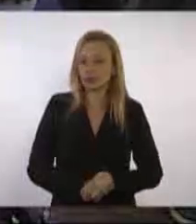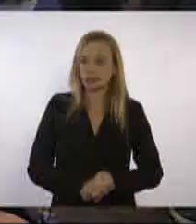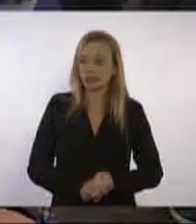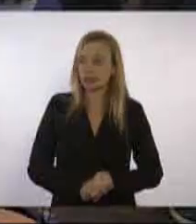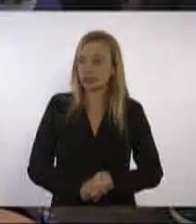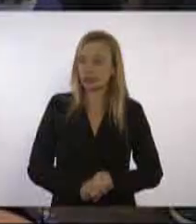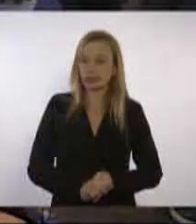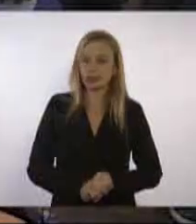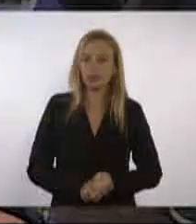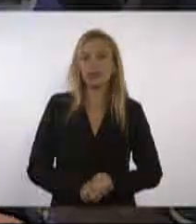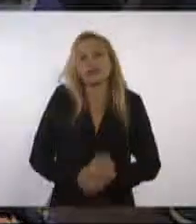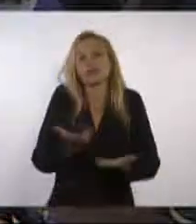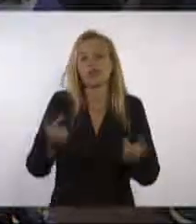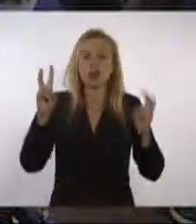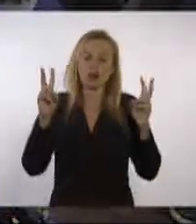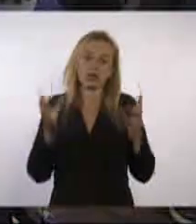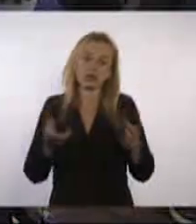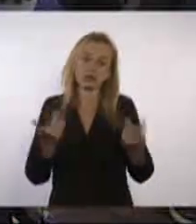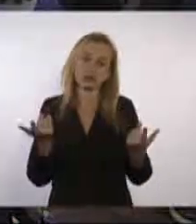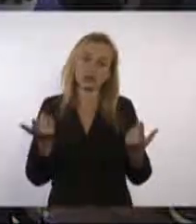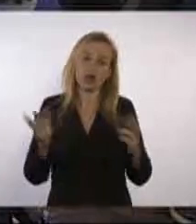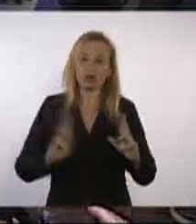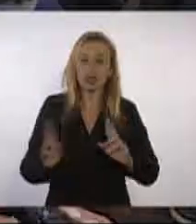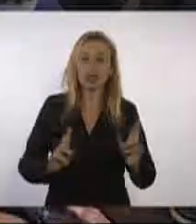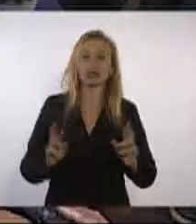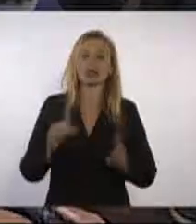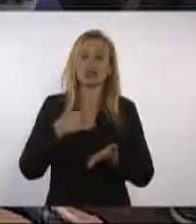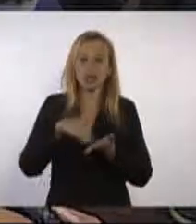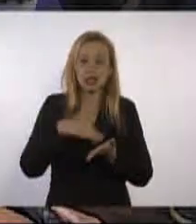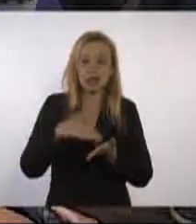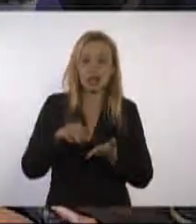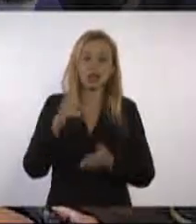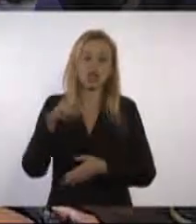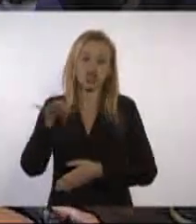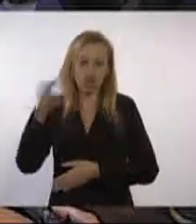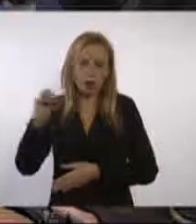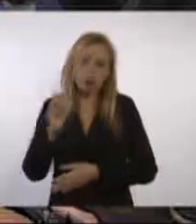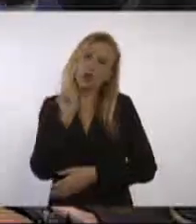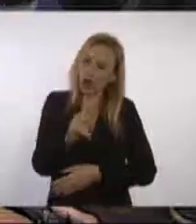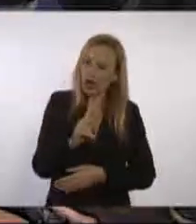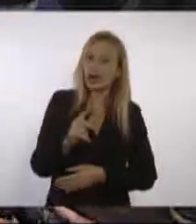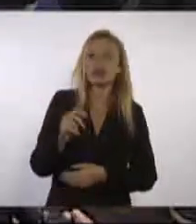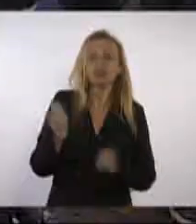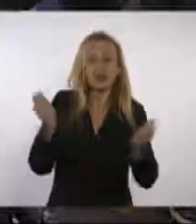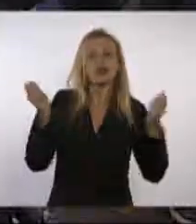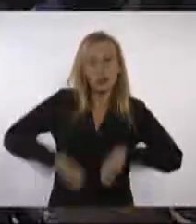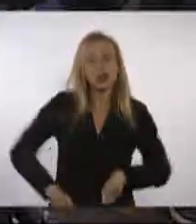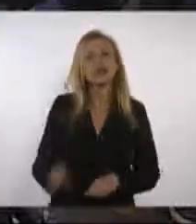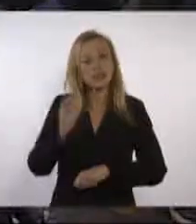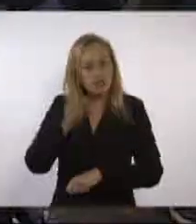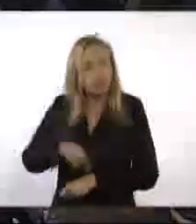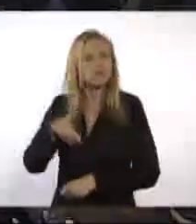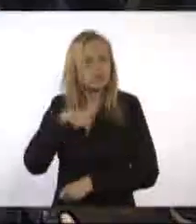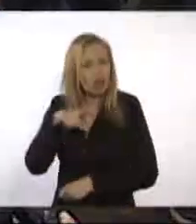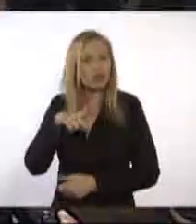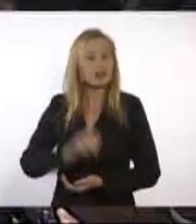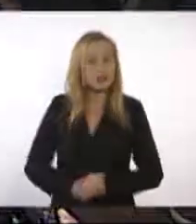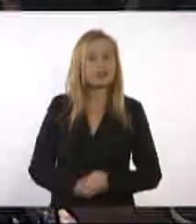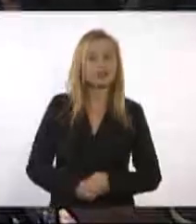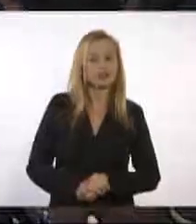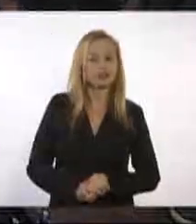secretário Tristão, o senhor me convenceu. Eu acho que a gente tem, sim, essa competência. Se tivesse arguído isso antes, eu estaria